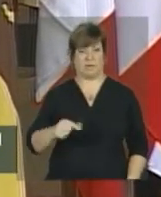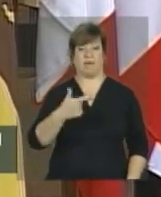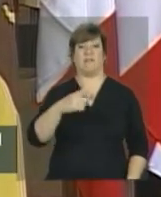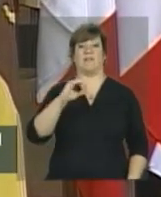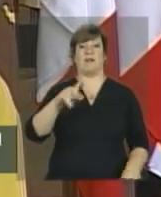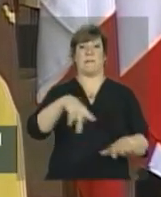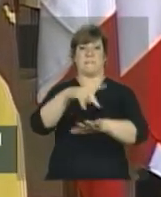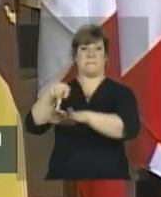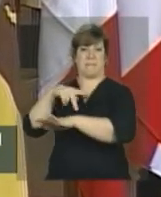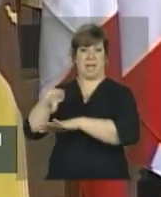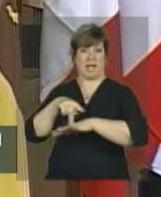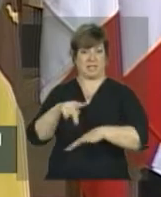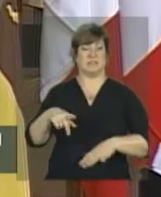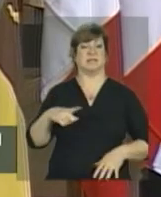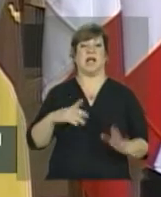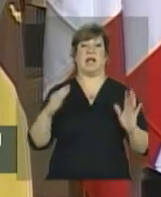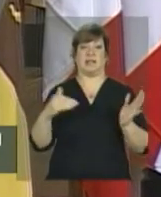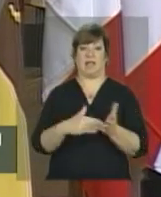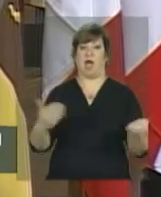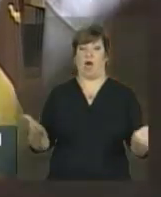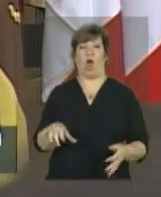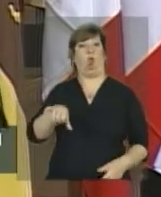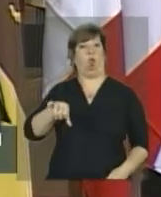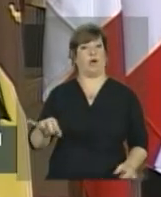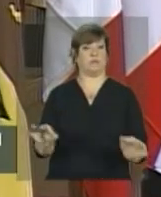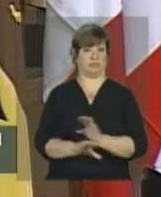países. Até agora, já foram 9.